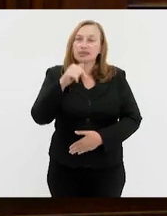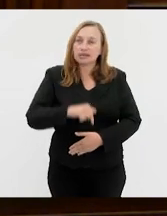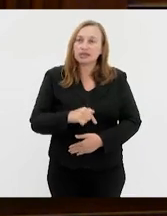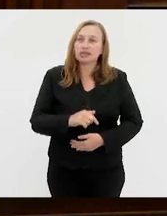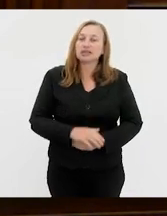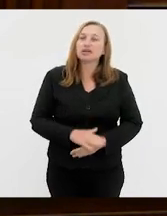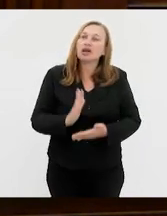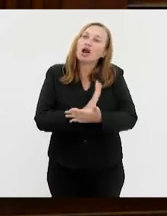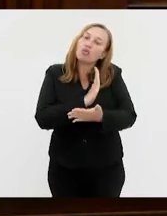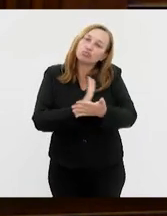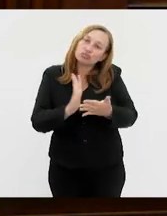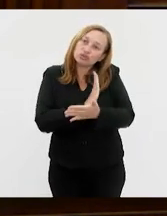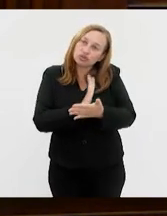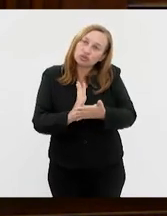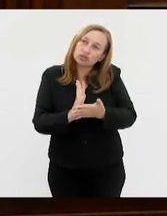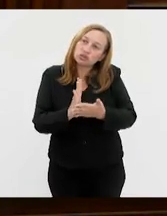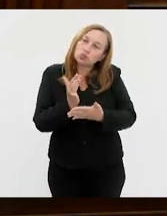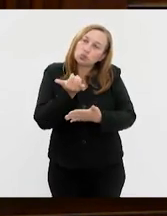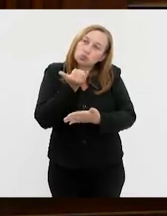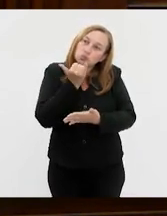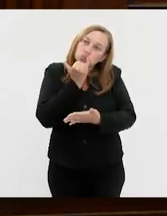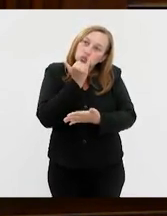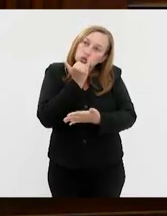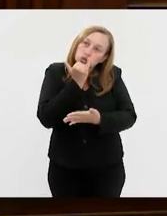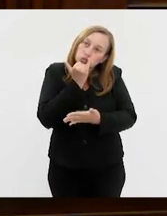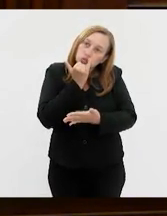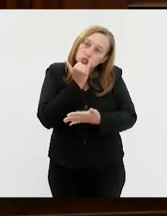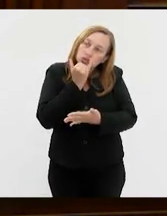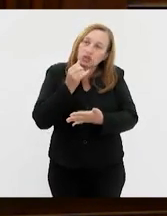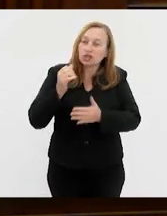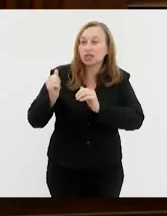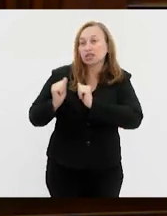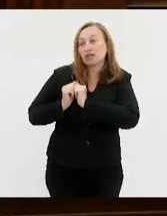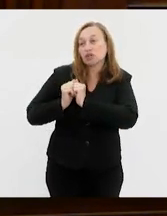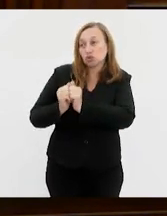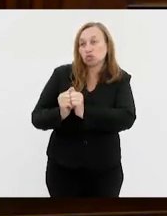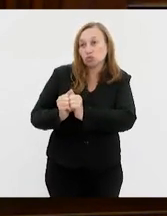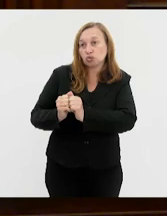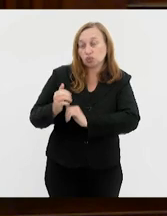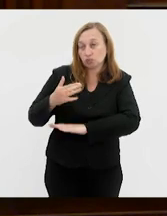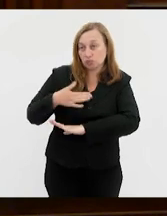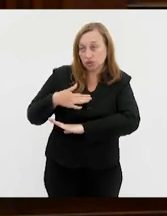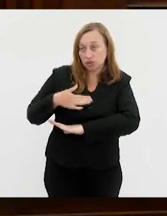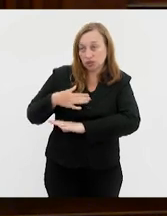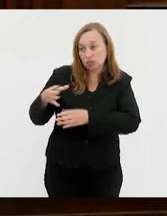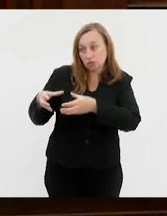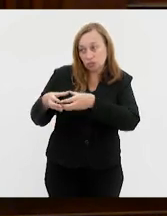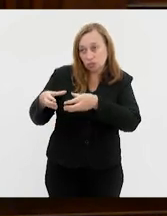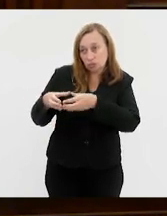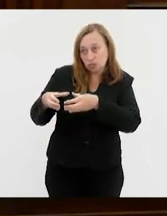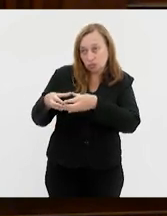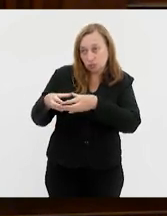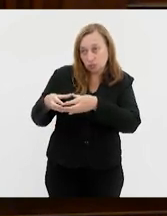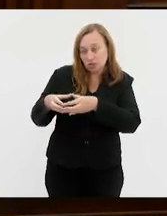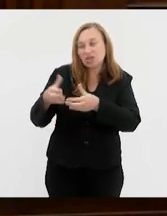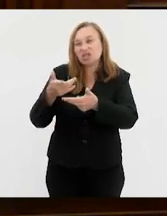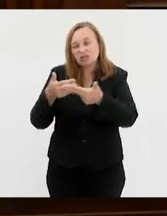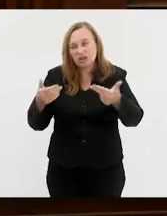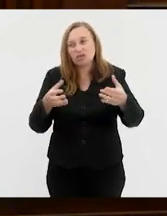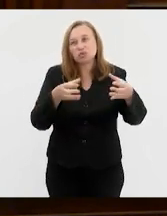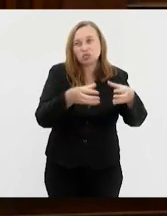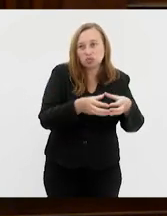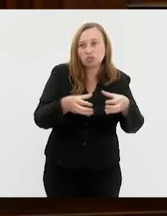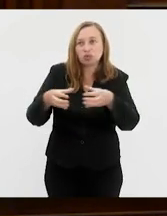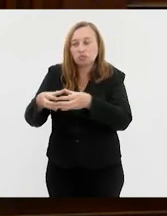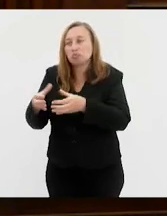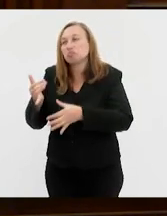alguns deles, que me perdoem, aqueles que caminharam comigo, que no nosso grupinho, que haviam vários grupos, que me